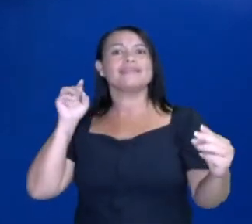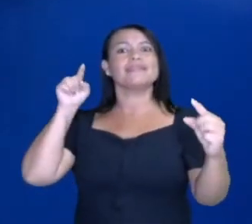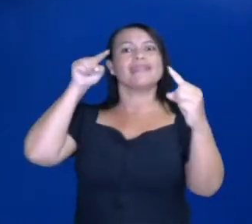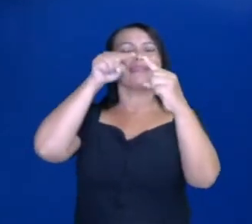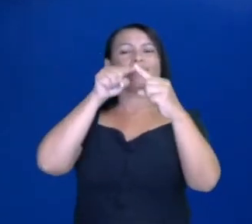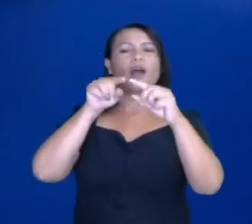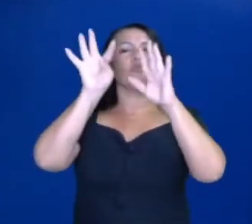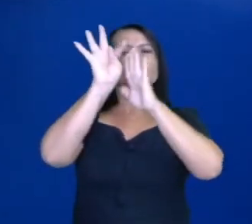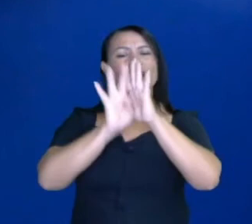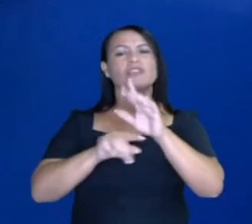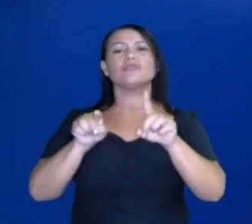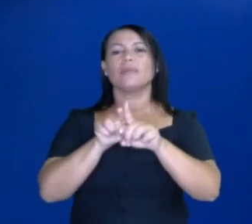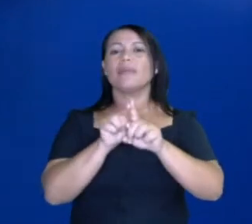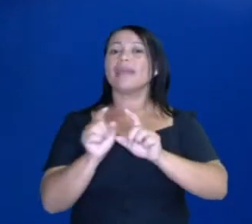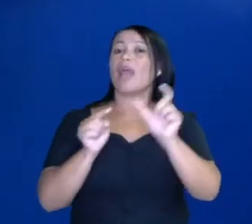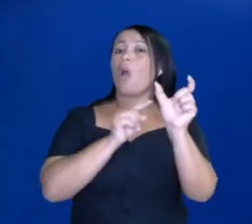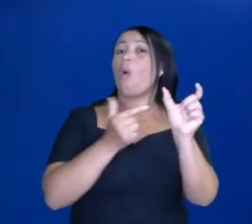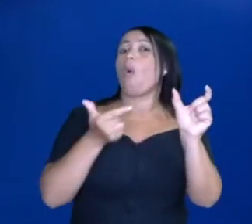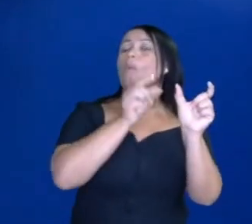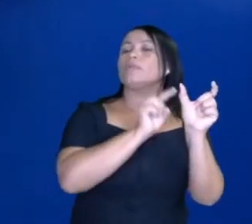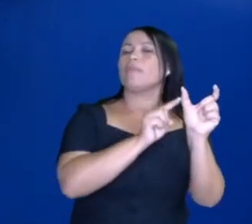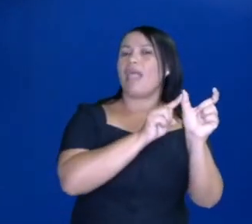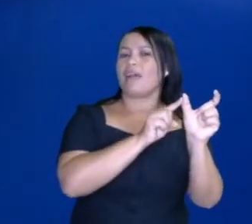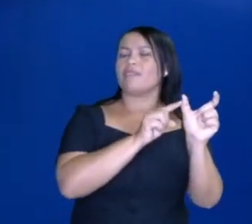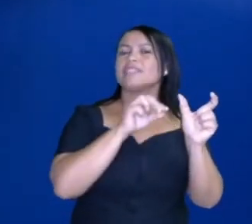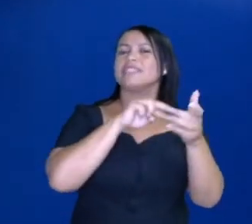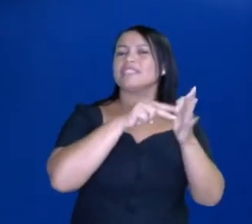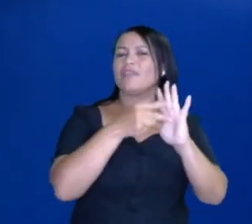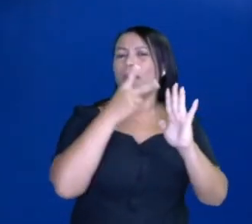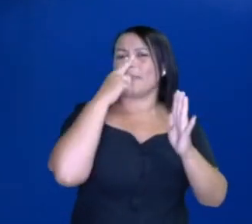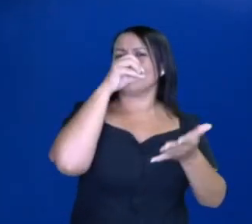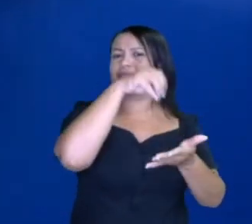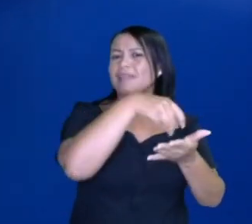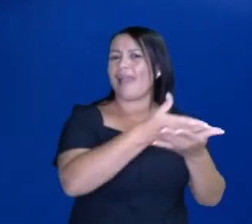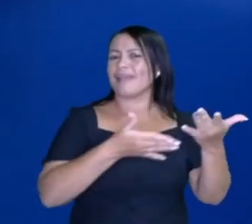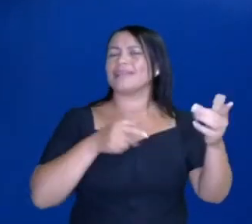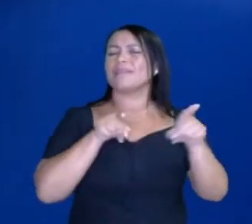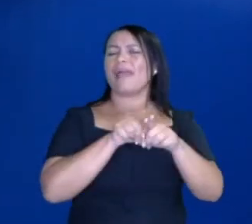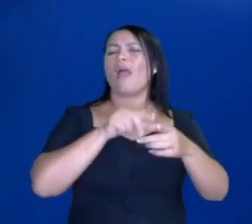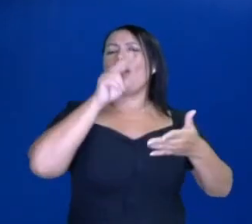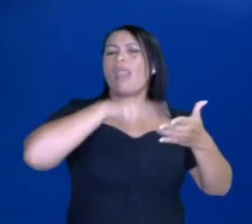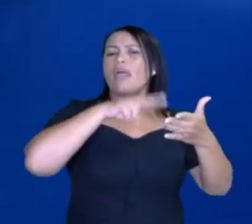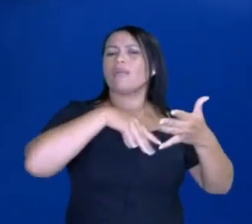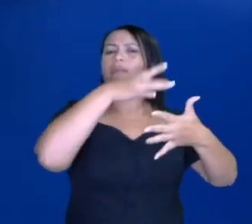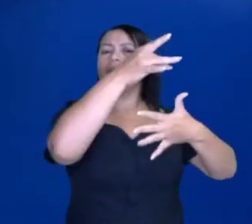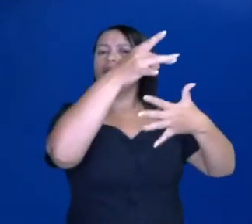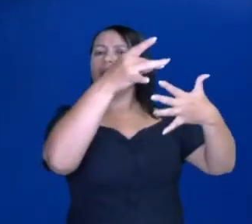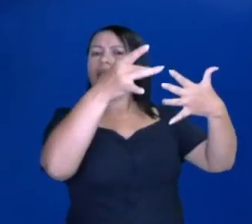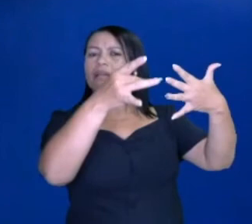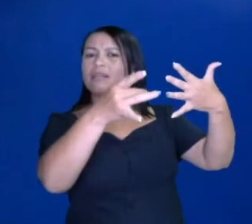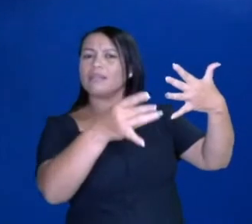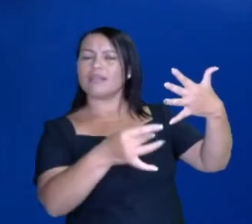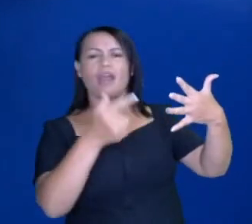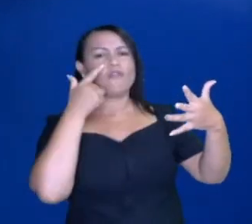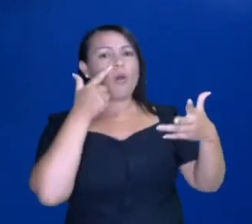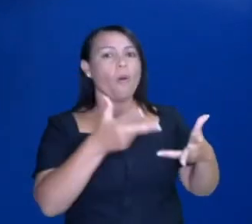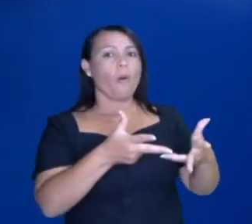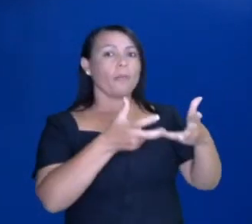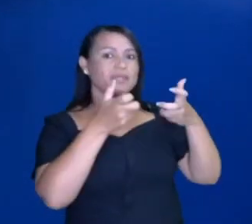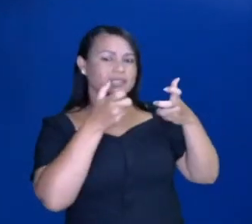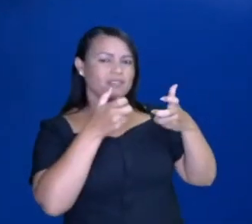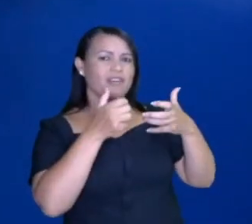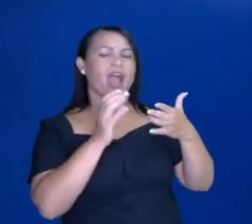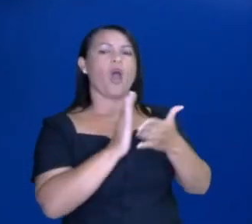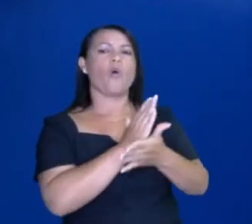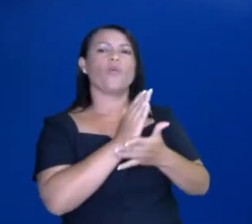que vem de escanear, sim, é uma leitura mais específica, mais detalhada, que eu vou observar frases do